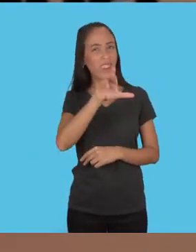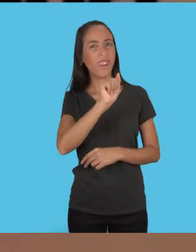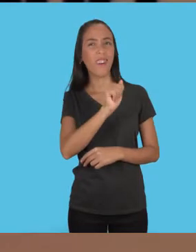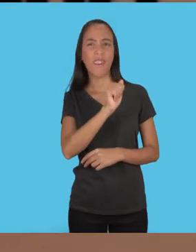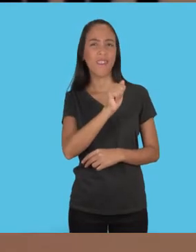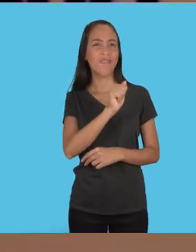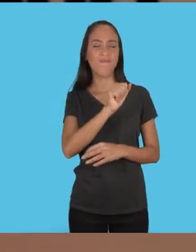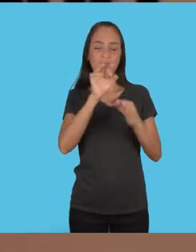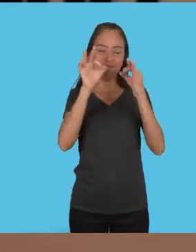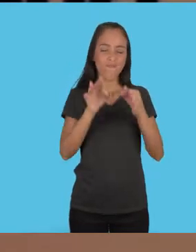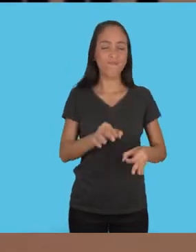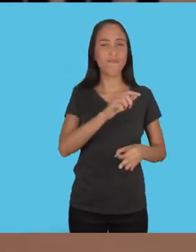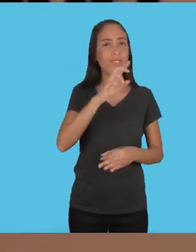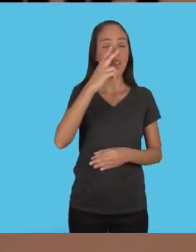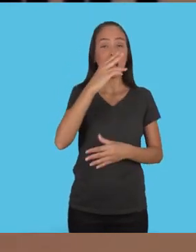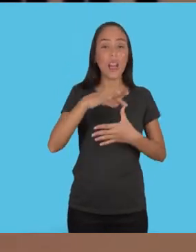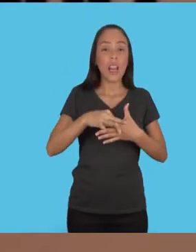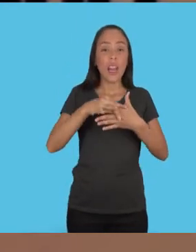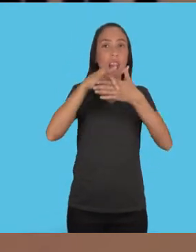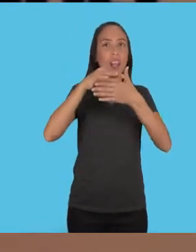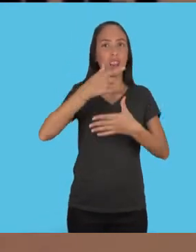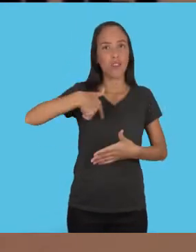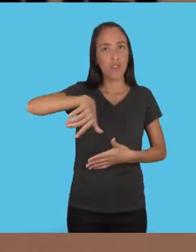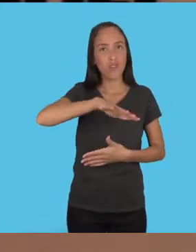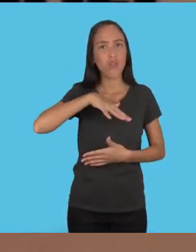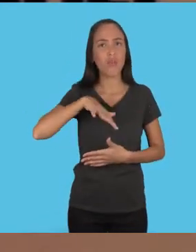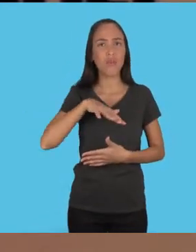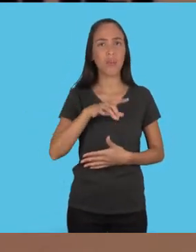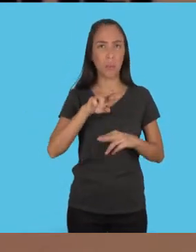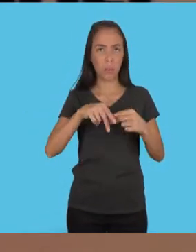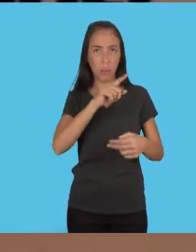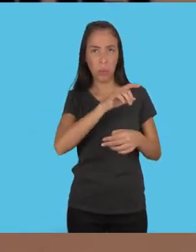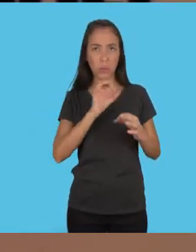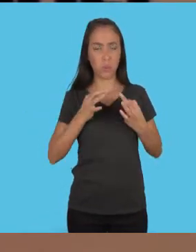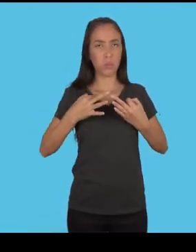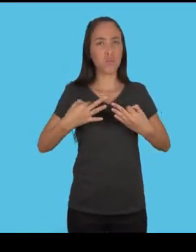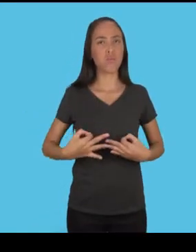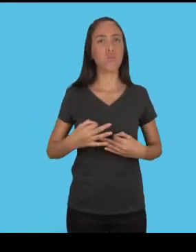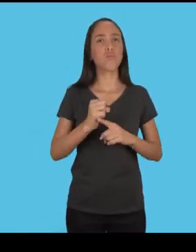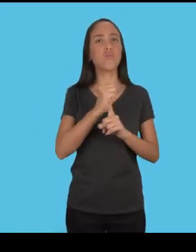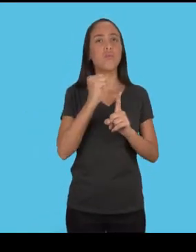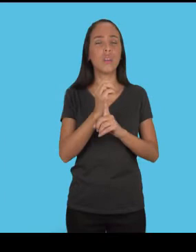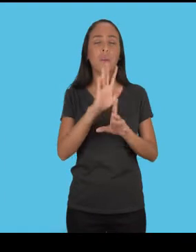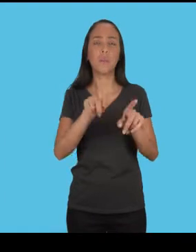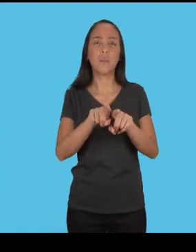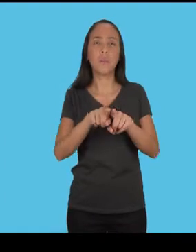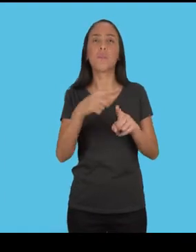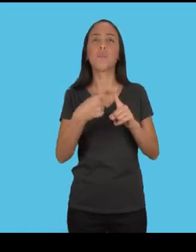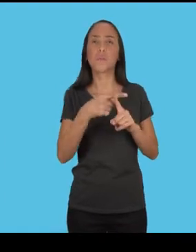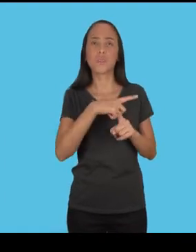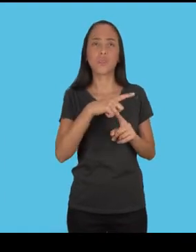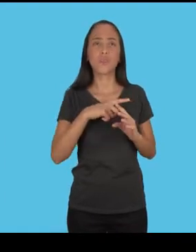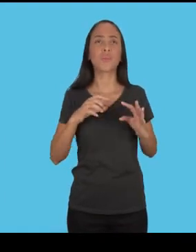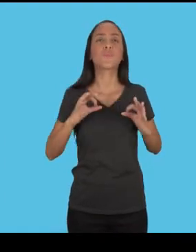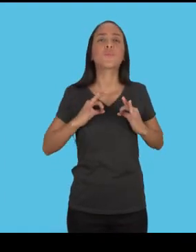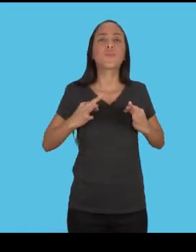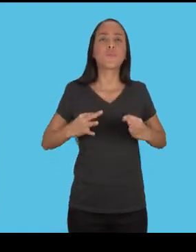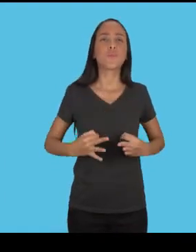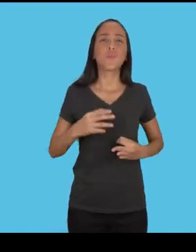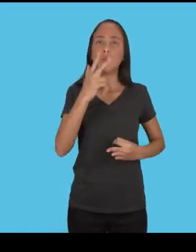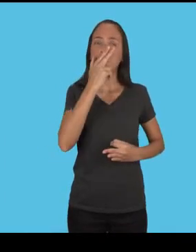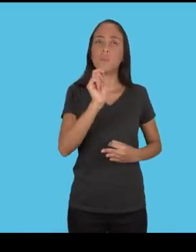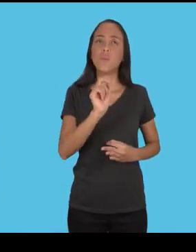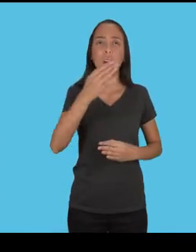era o líder de todos nós, não só pela sua postura social, mas pela sua postura